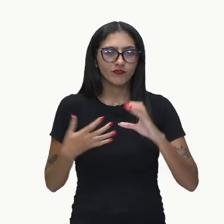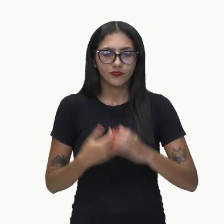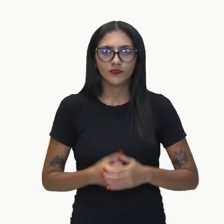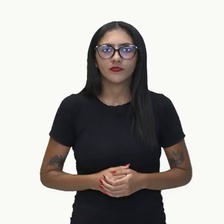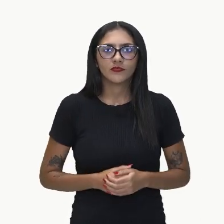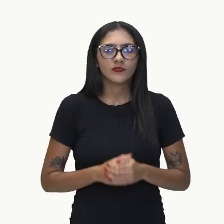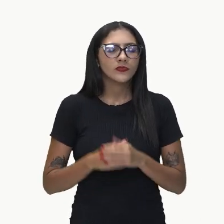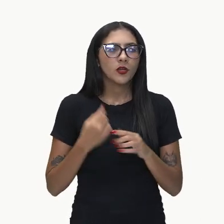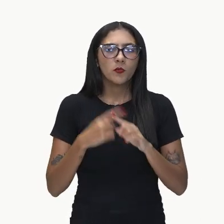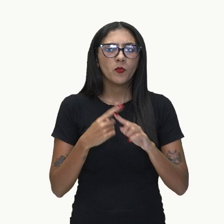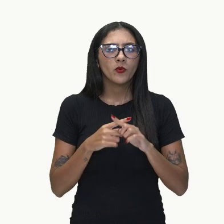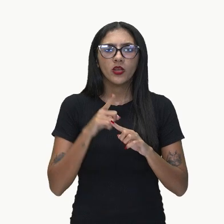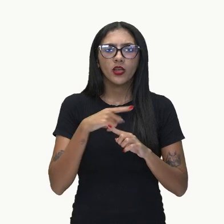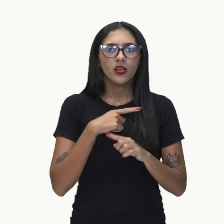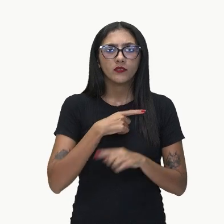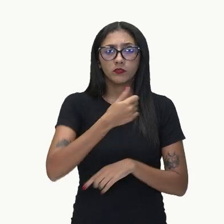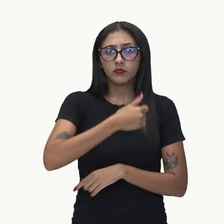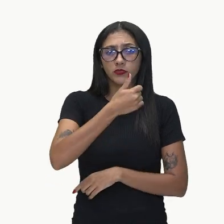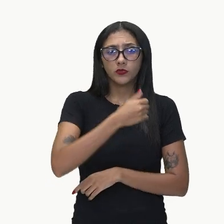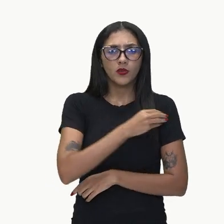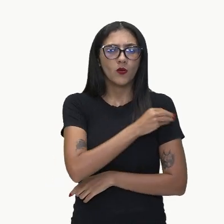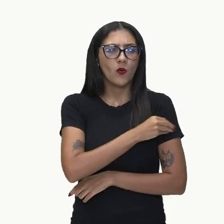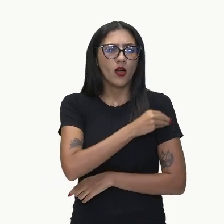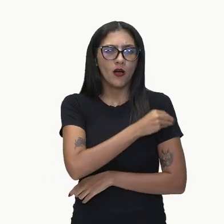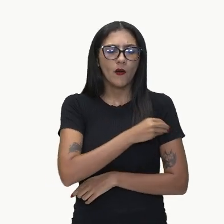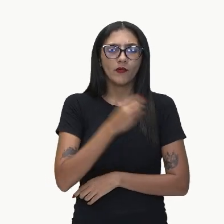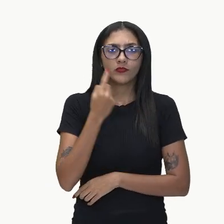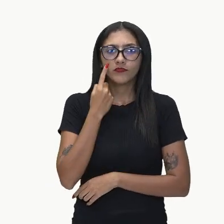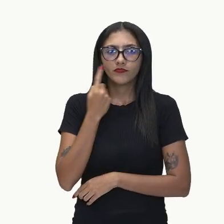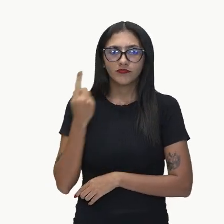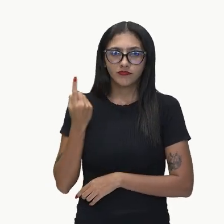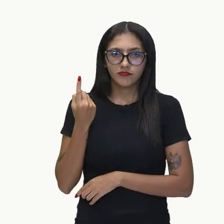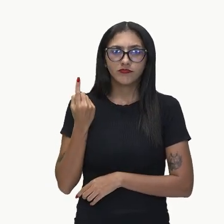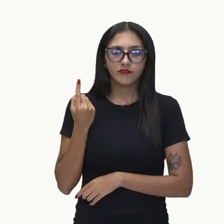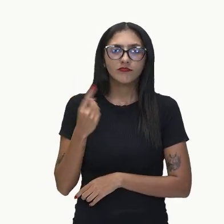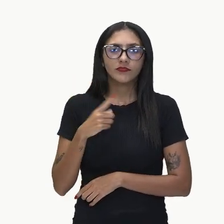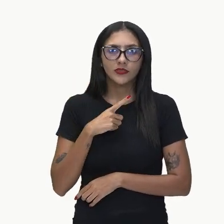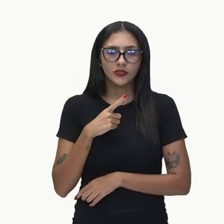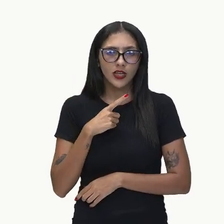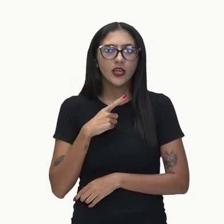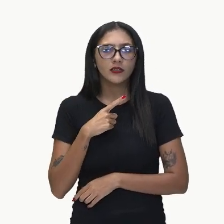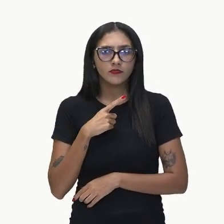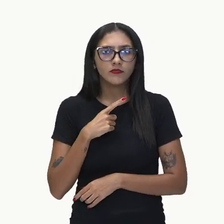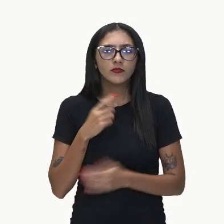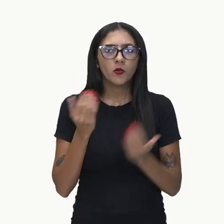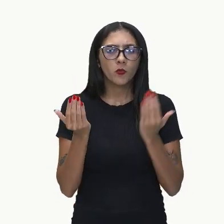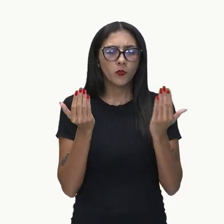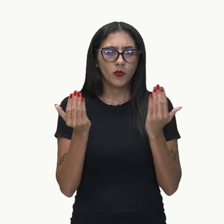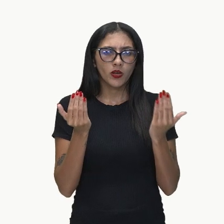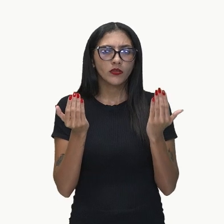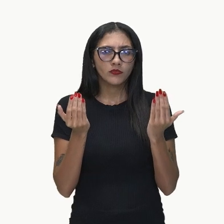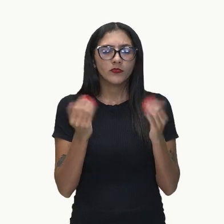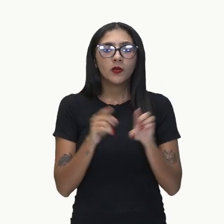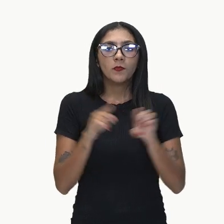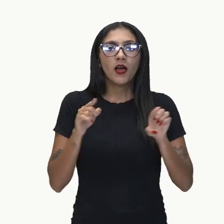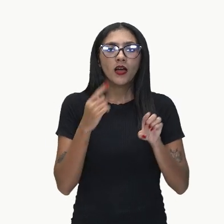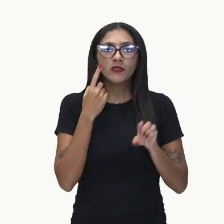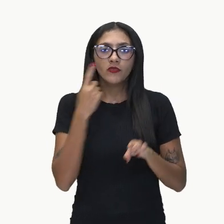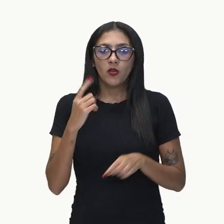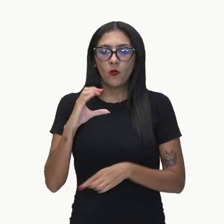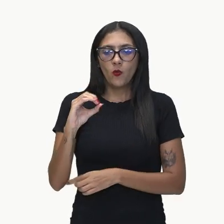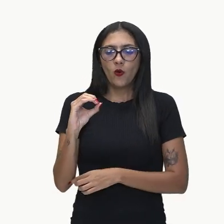é um álcool? Professora, aqui tem um anel aromático, aqui tem uma hidroxila, mas a hidroxila não